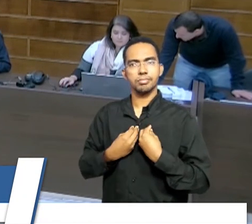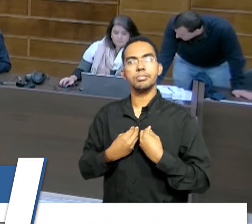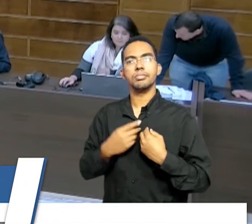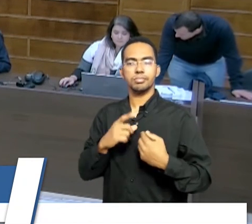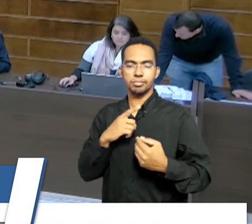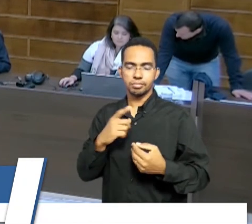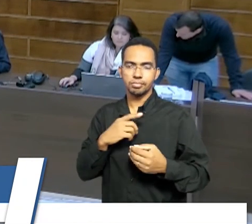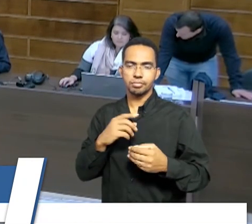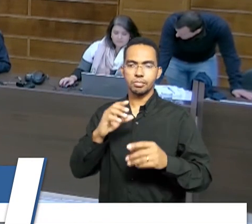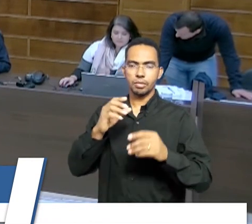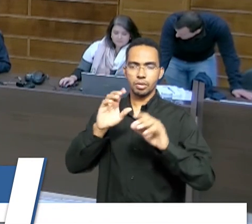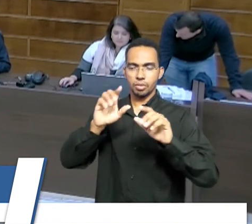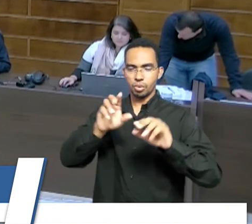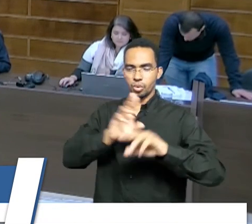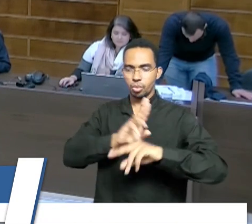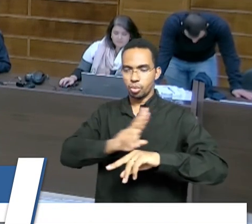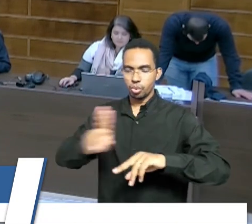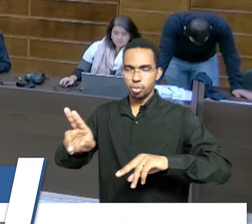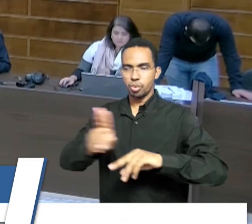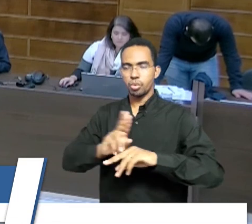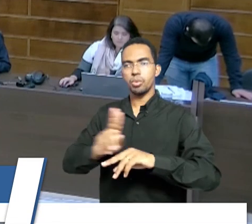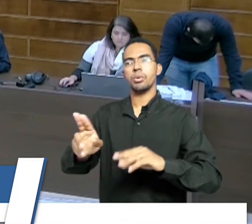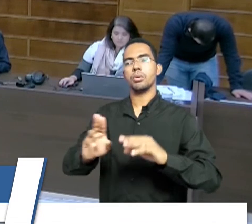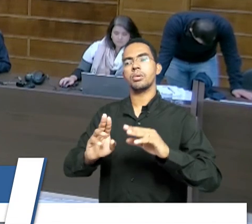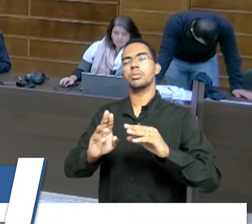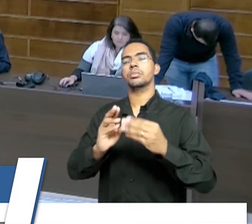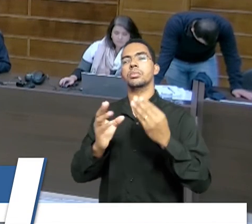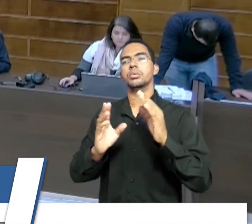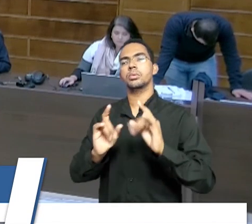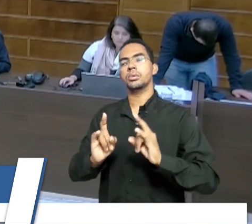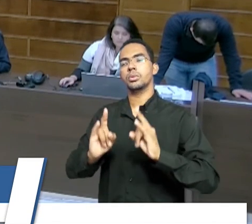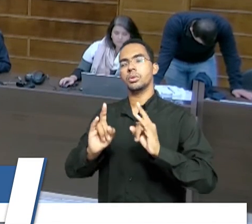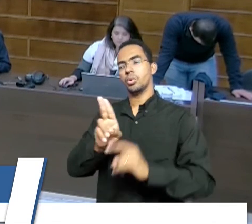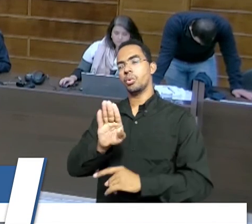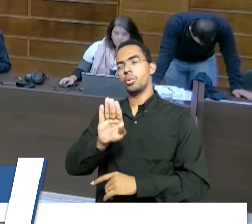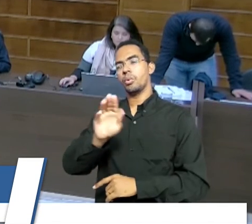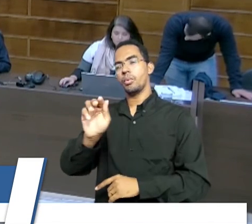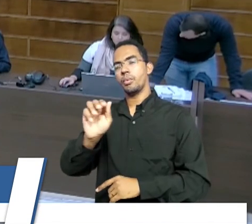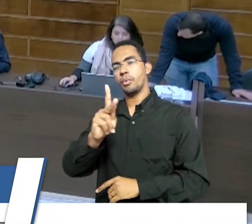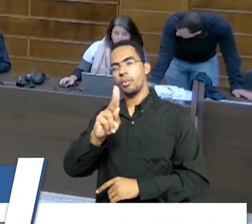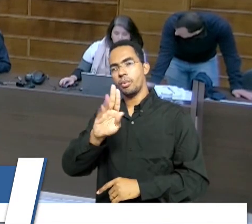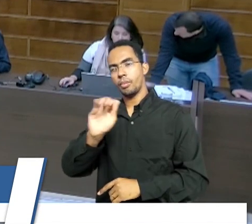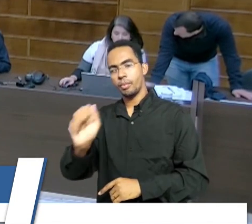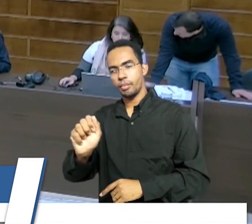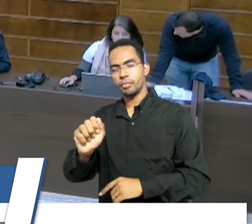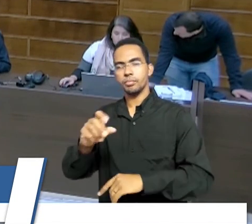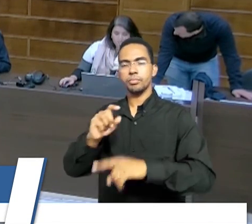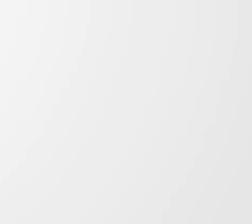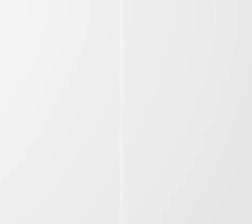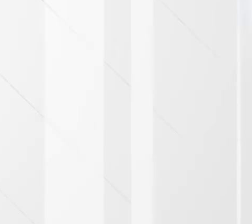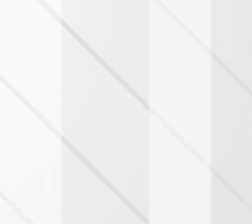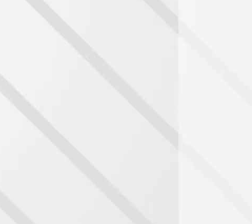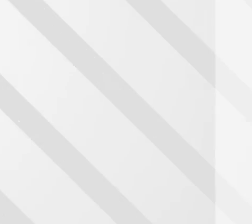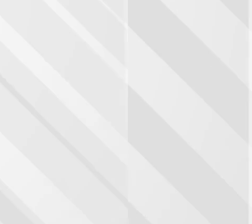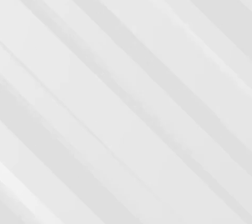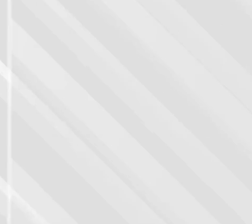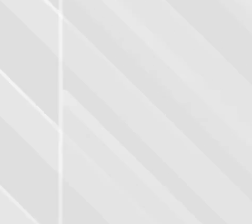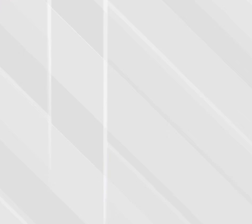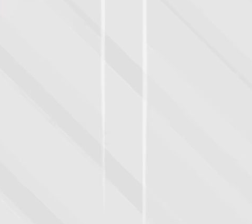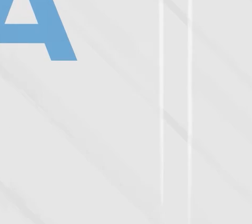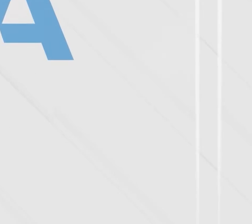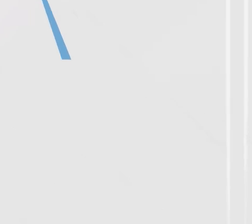sonhada Unidade Básica de Saúde do bairro City Petrópolis. Senhor presidente.